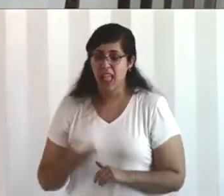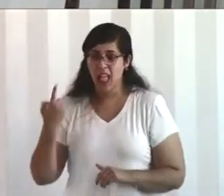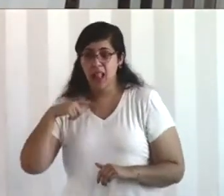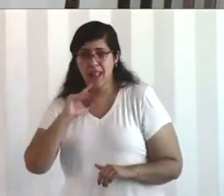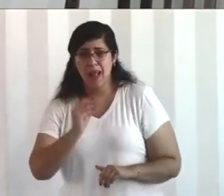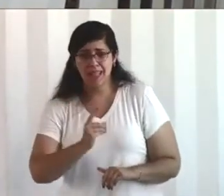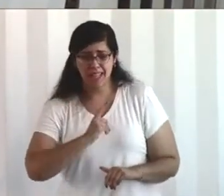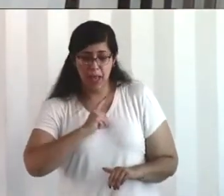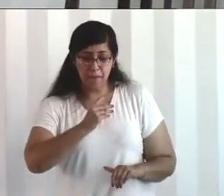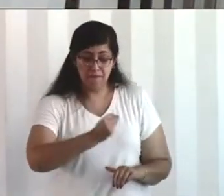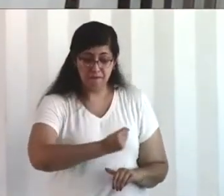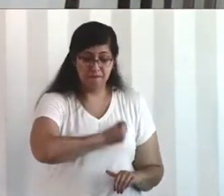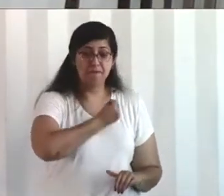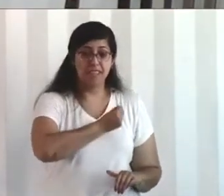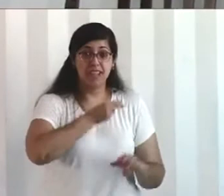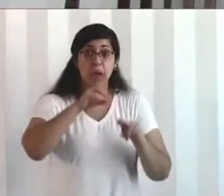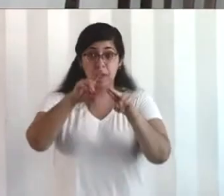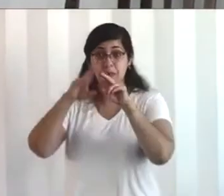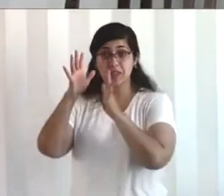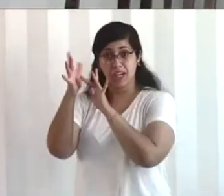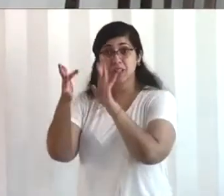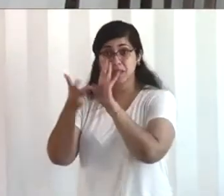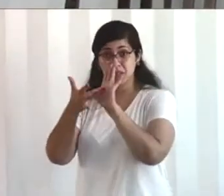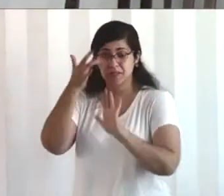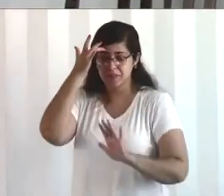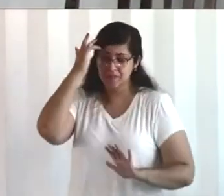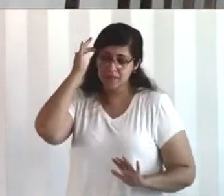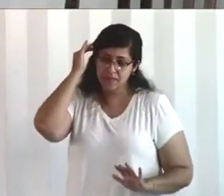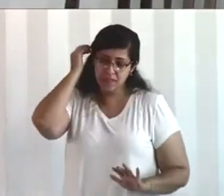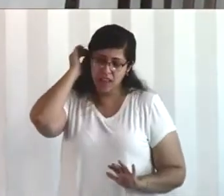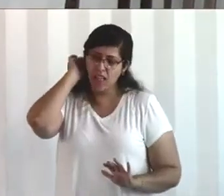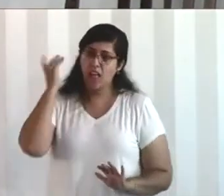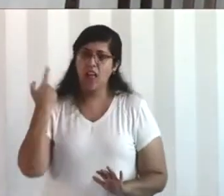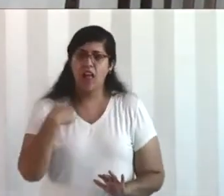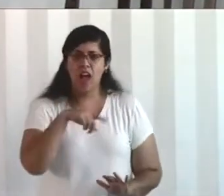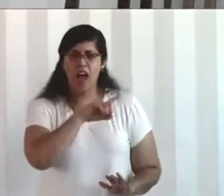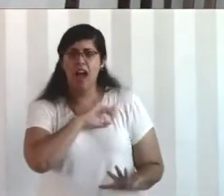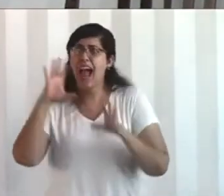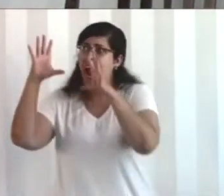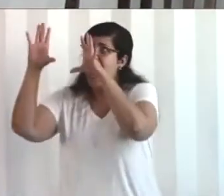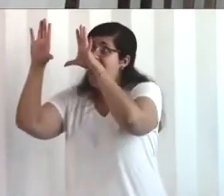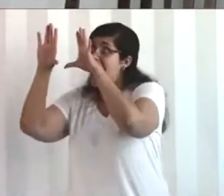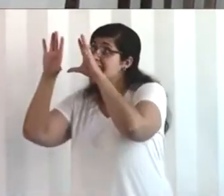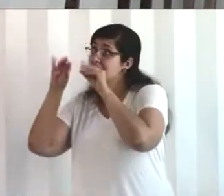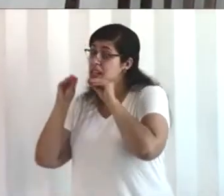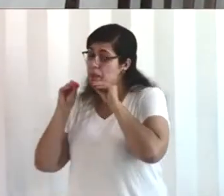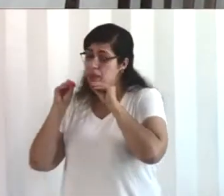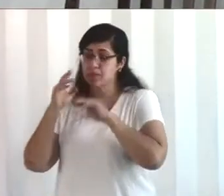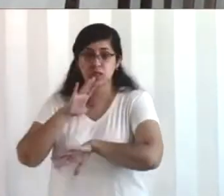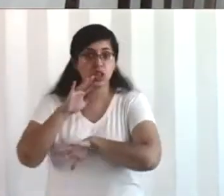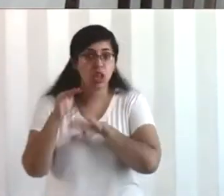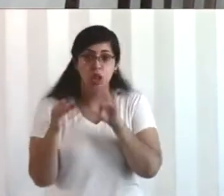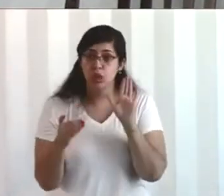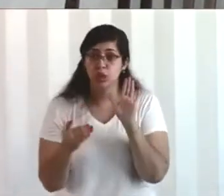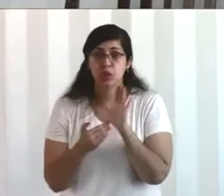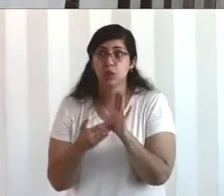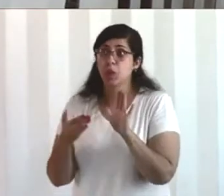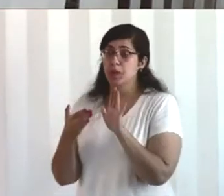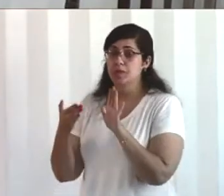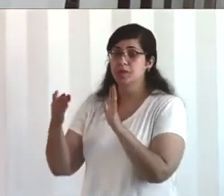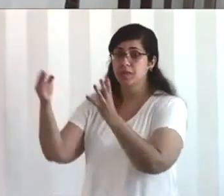com Deus. E quando recebemos isso, recebemos uma comissão. O comissionamento que temos é o do